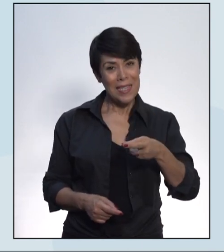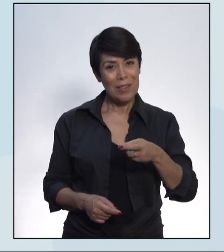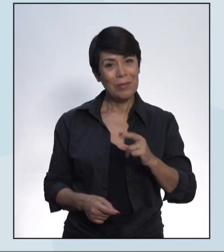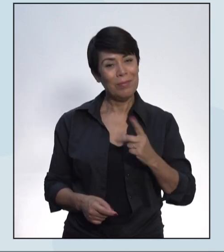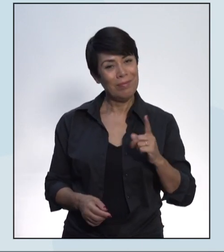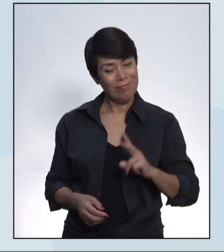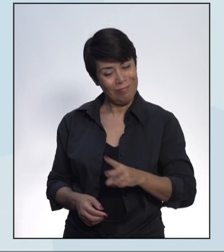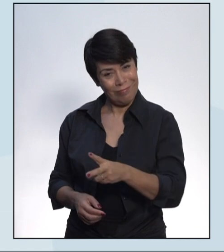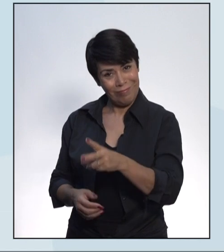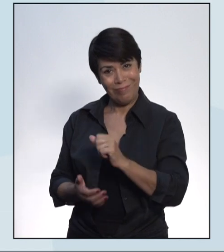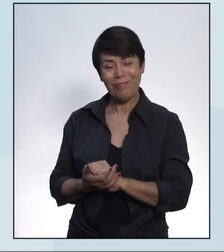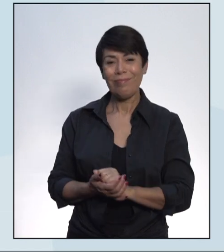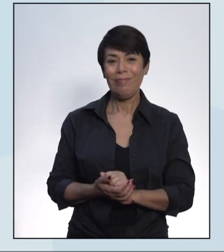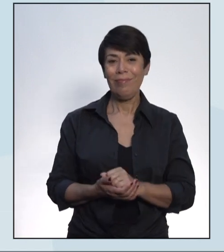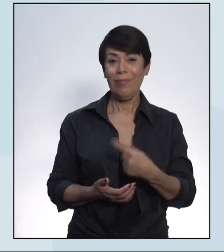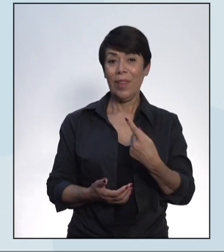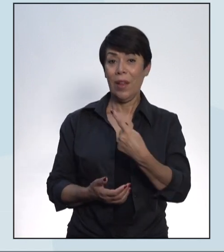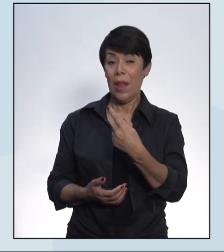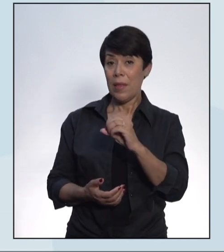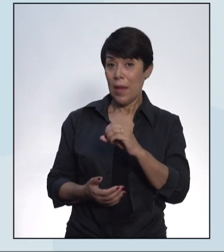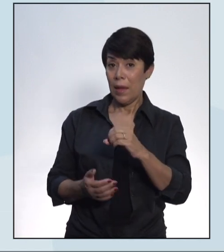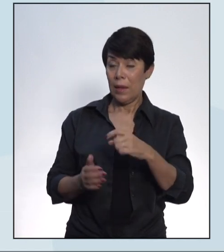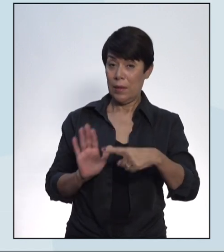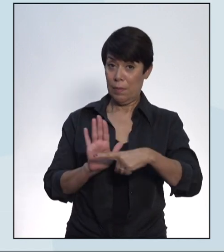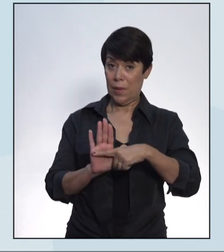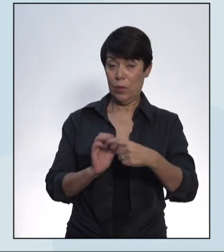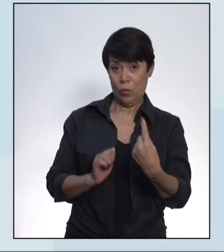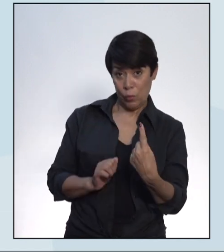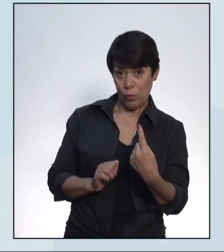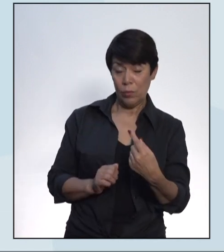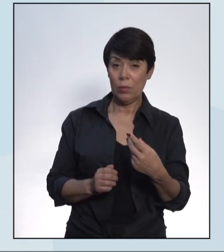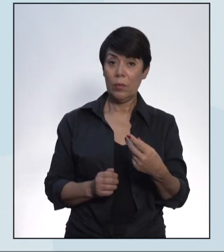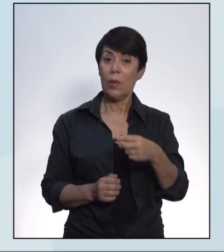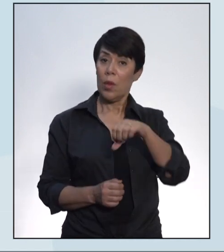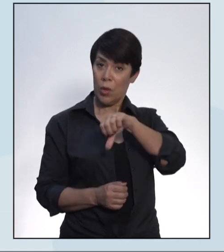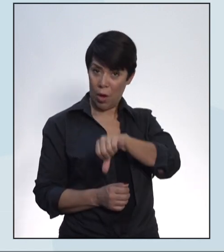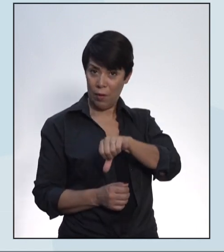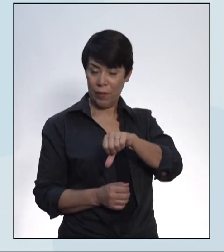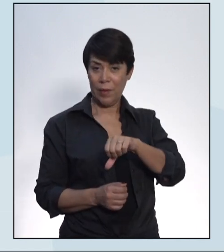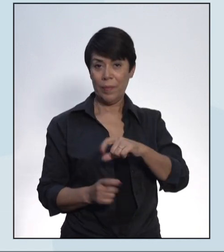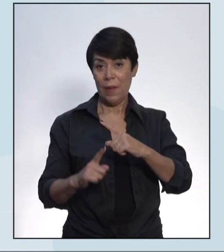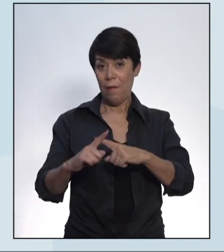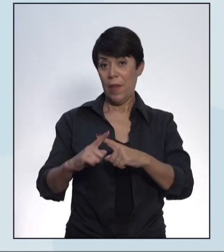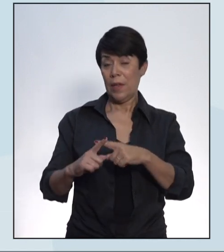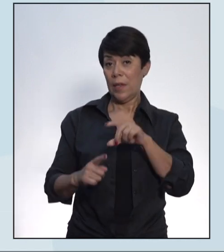sequência. Então, 10 menos 1, 9, vezes 50,